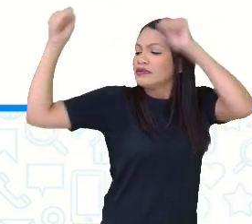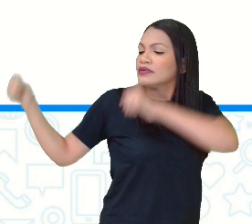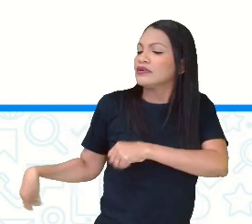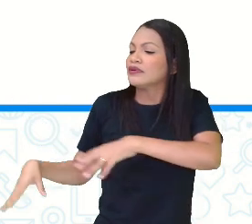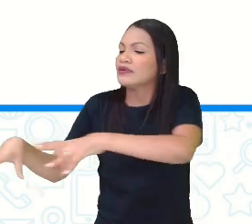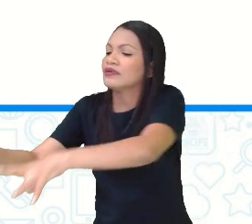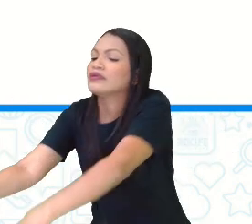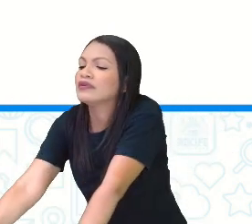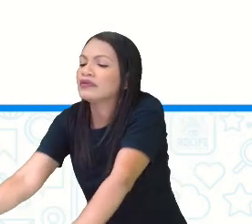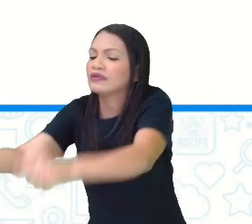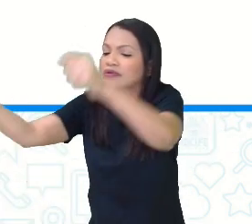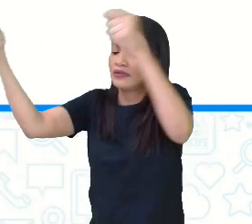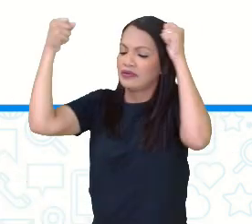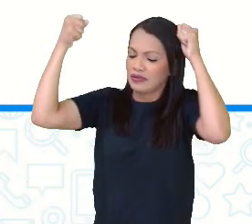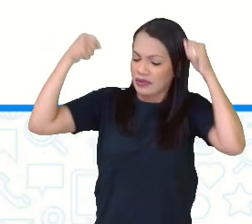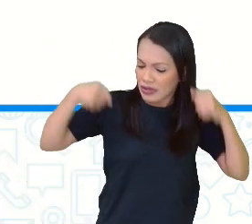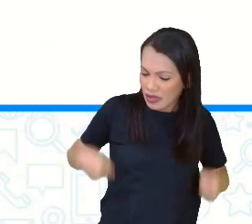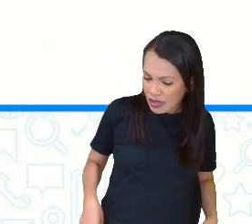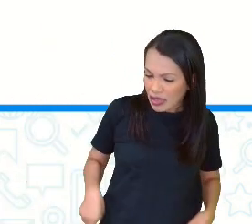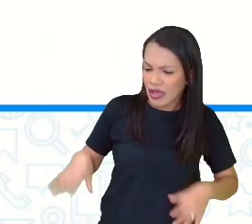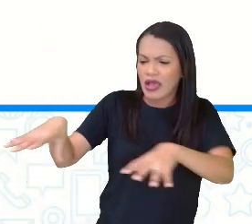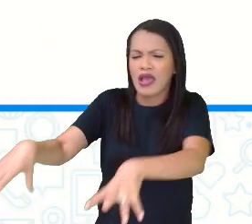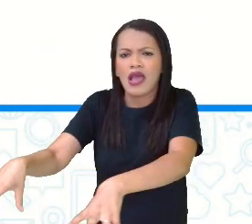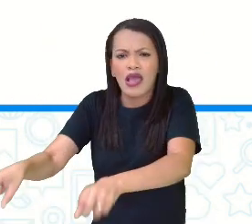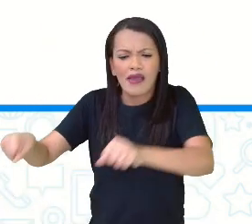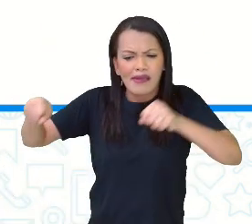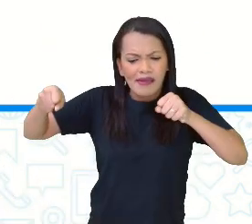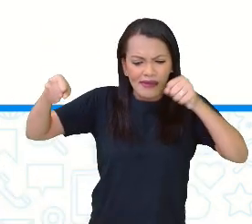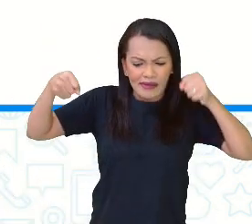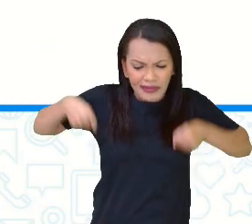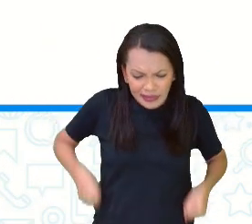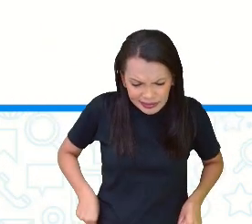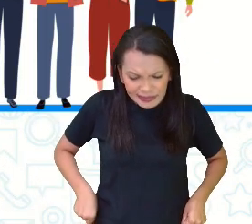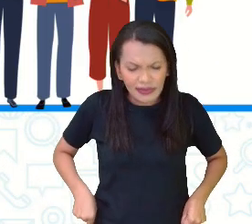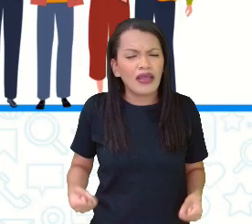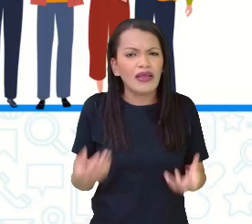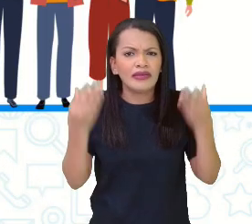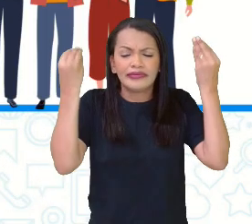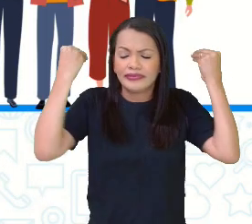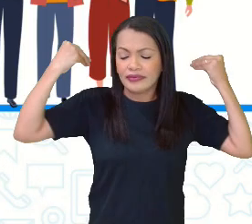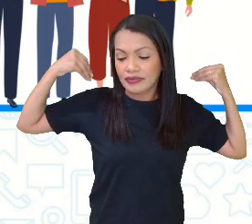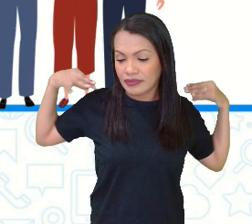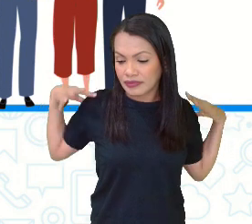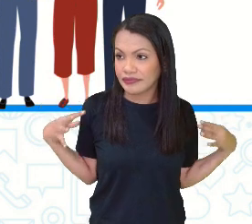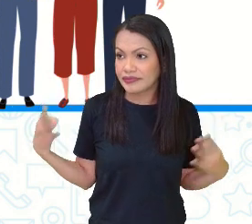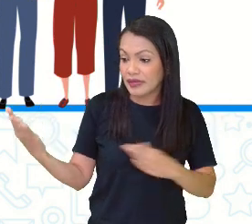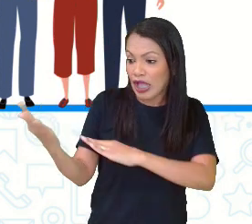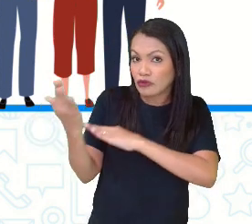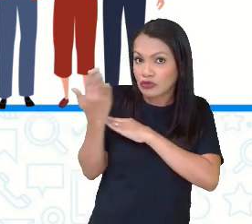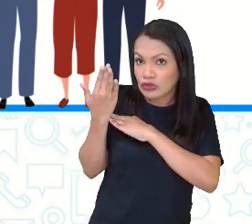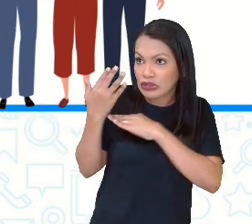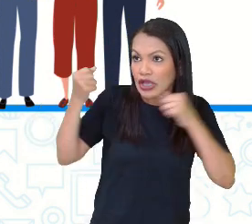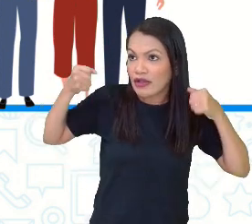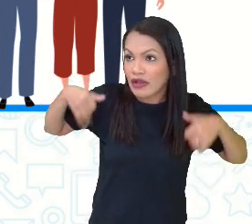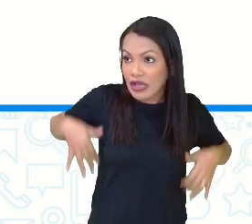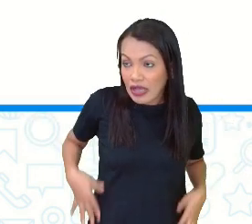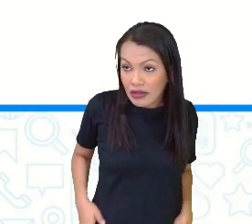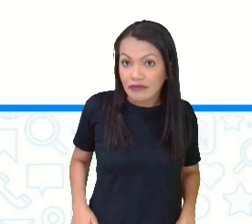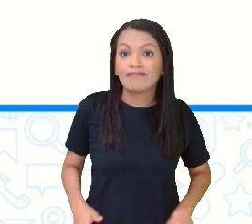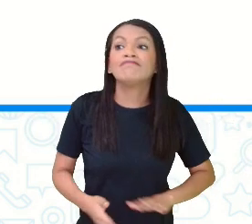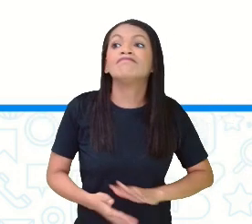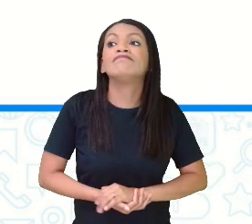impostores fingiam entregar-lhe peça por peça, sucessivamente, e a ajudá-lo a vestir a cada um delas.